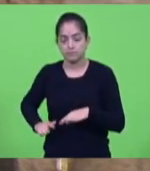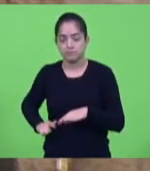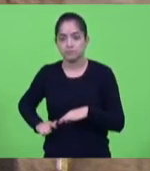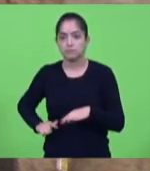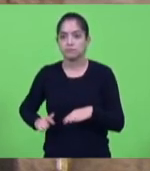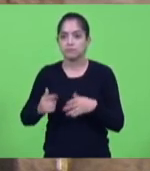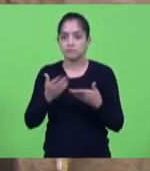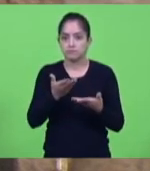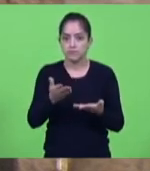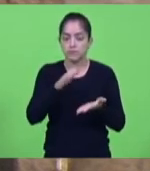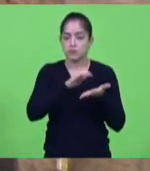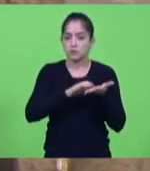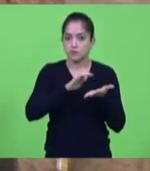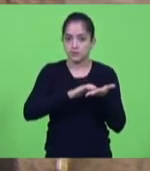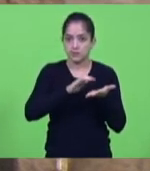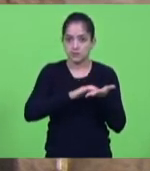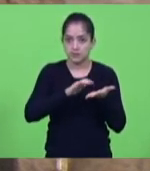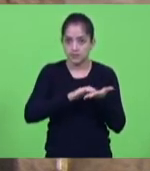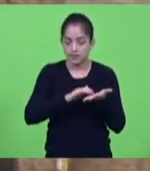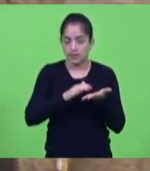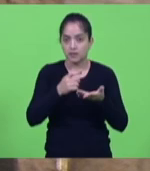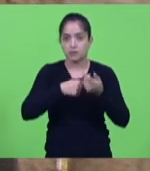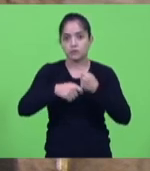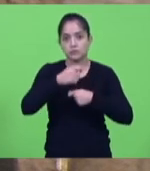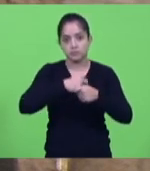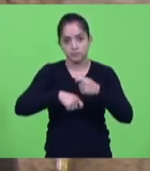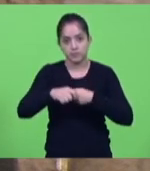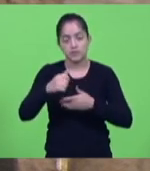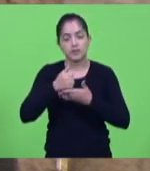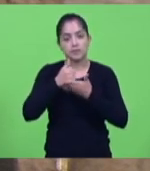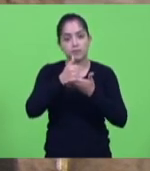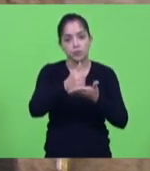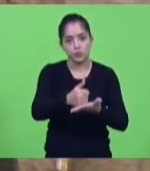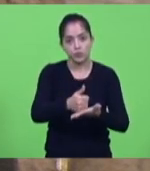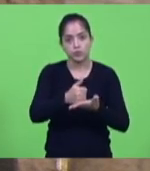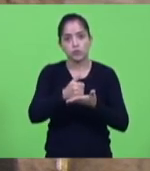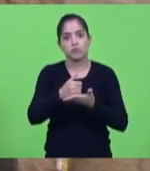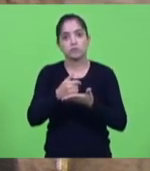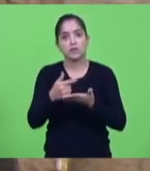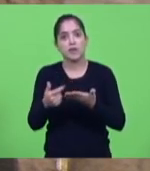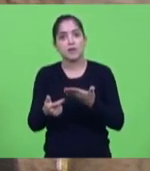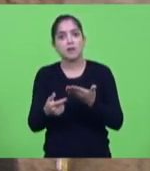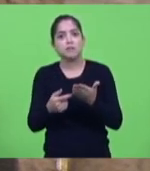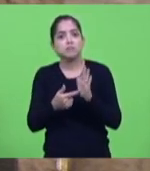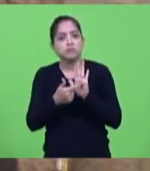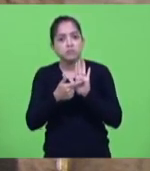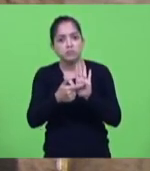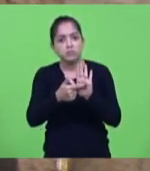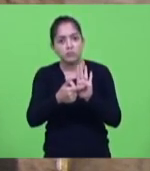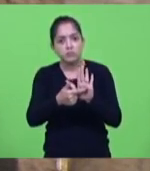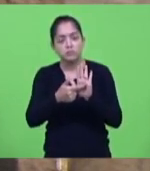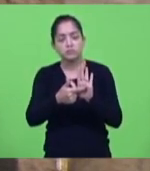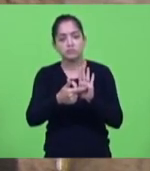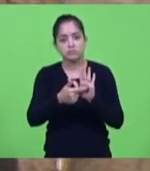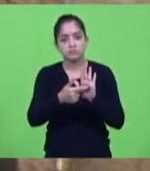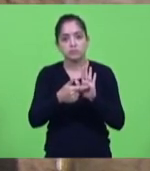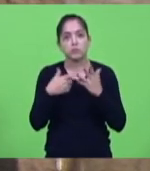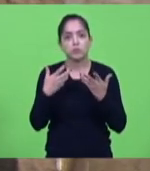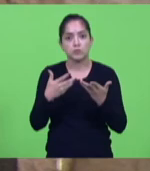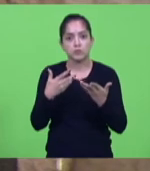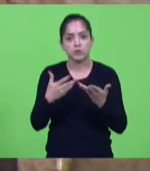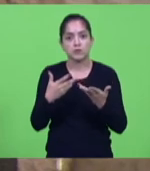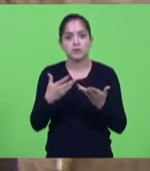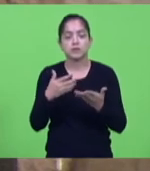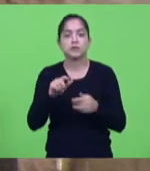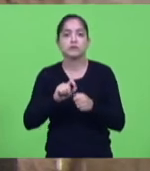seu secretário de Fazenda, que apoiou e que me mostrou alguns meses atrás da intenção do governo de